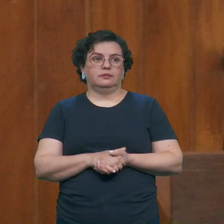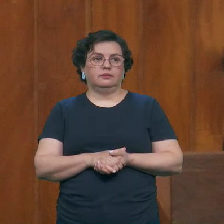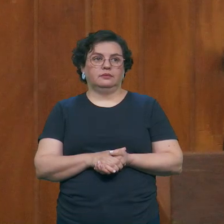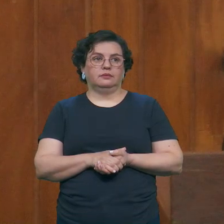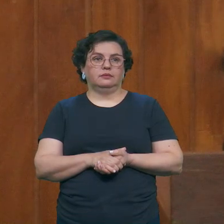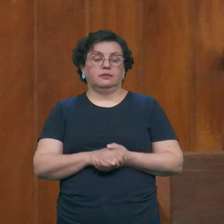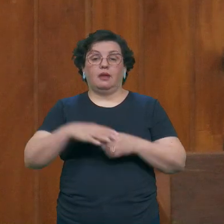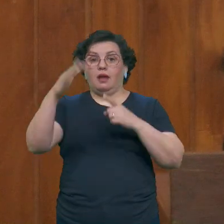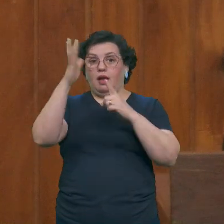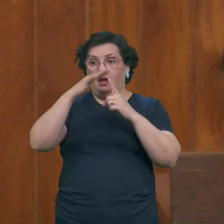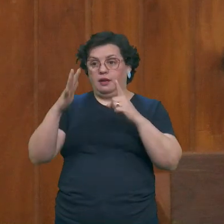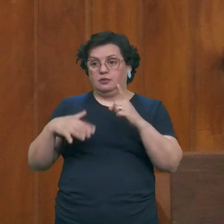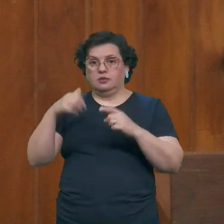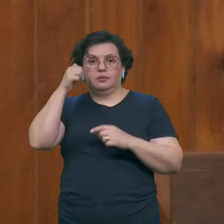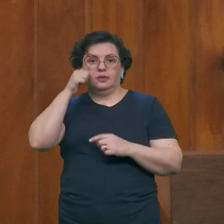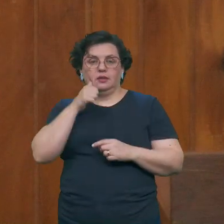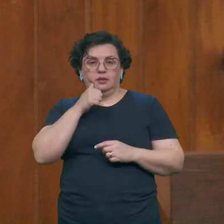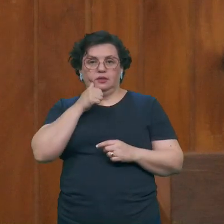As homenageadas,